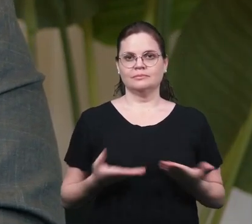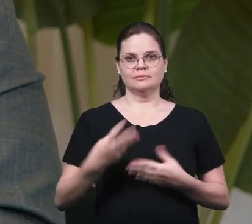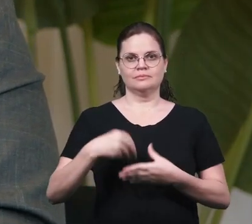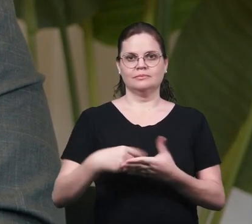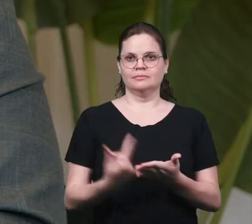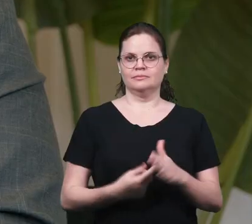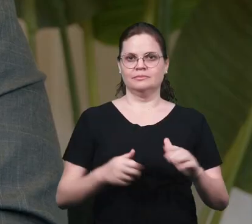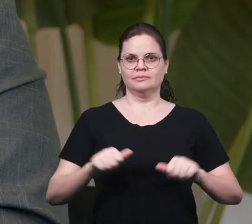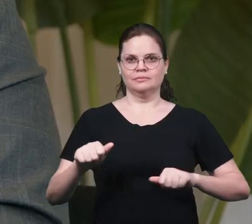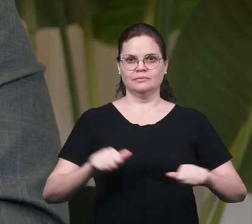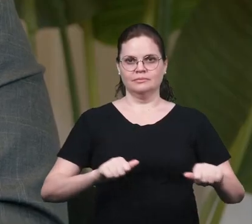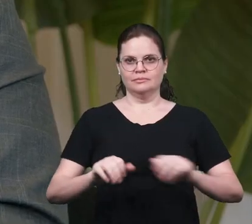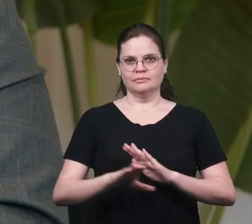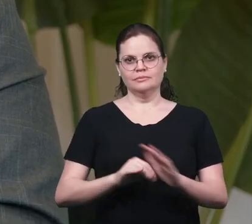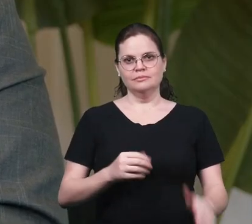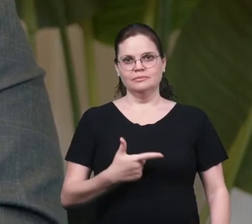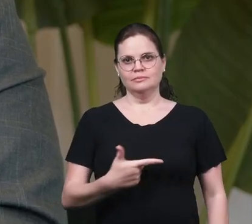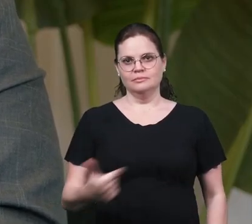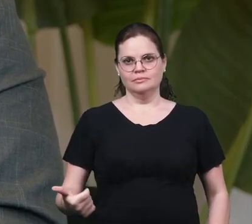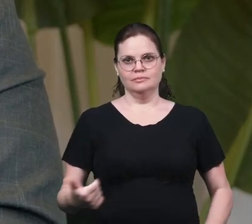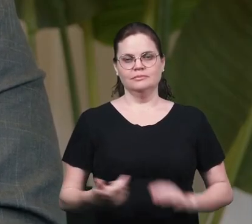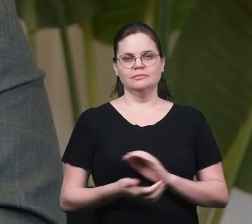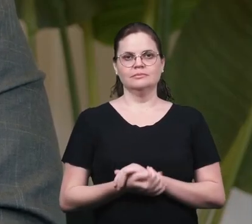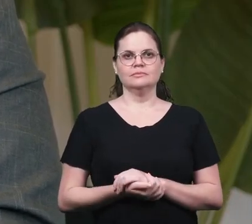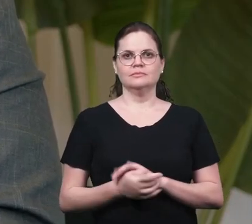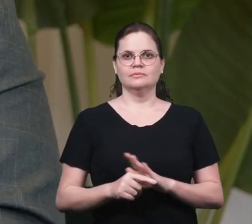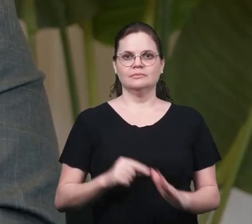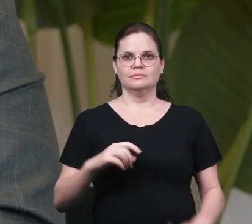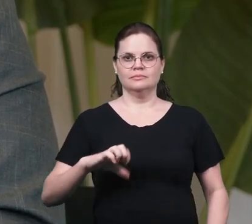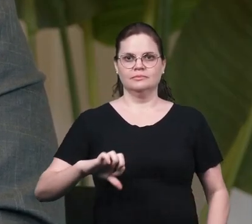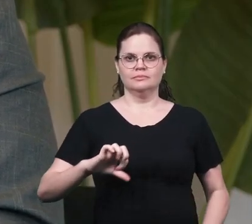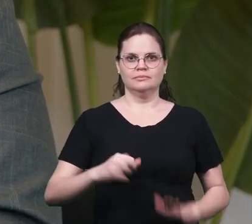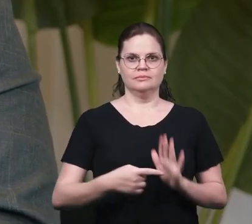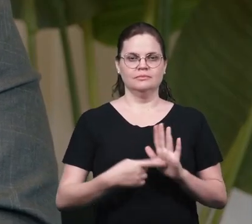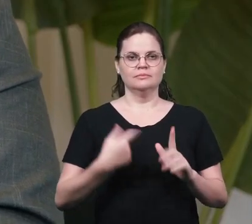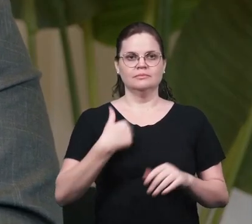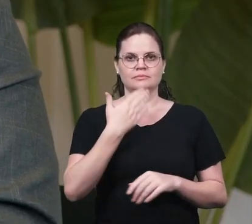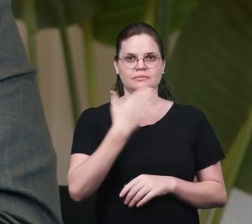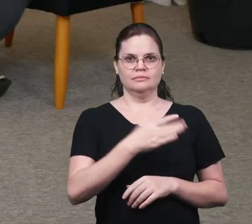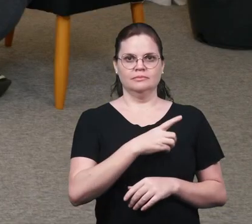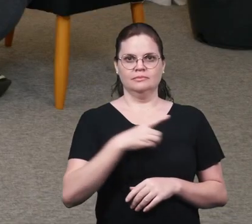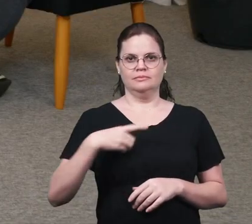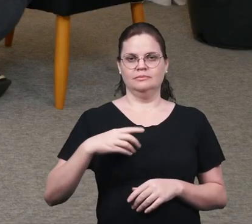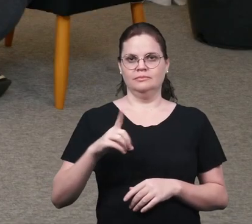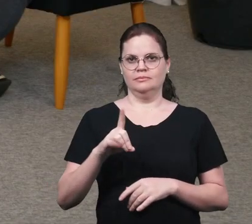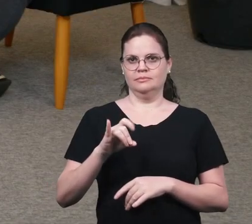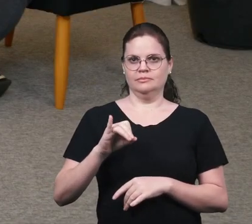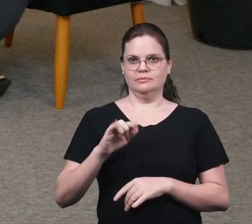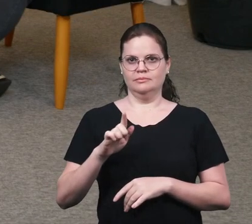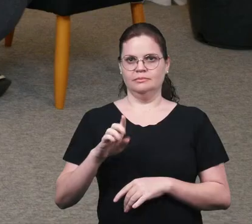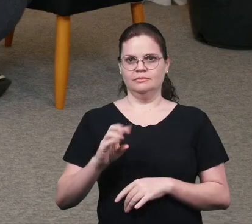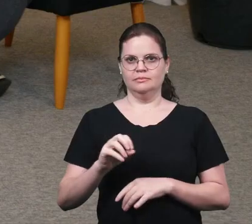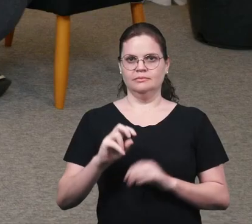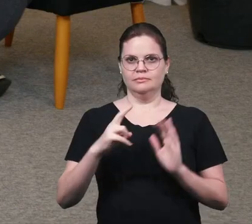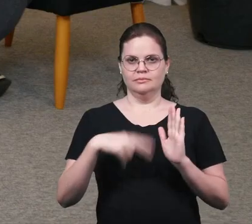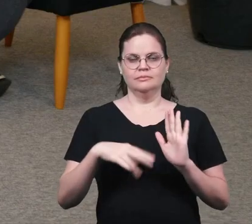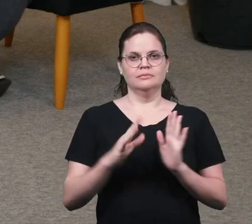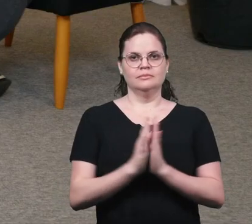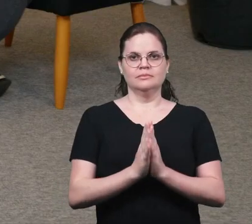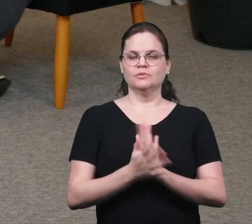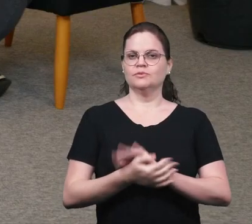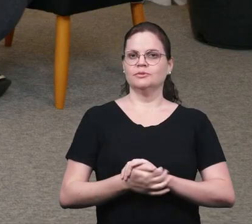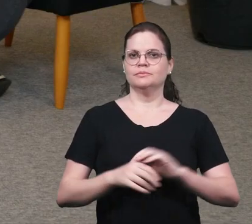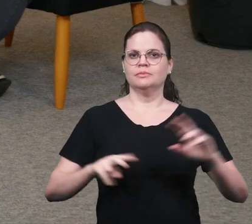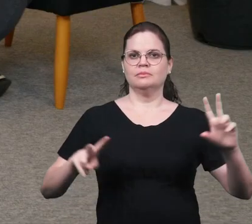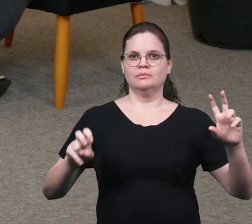Atos, capítulo 21, lá no verso de número 9, pediria para o diácono Diego que pudesse ler para nós com o